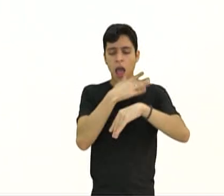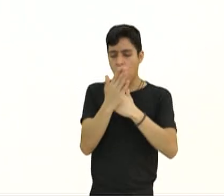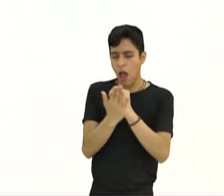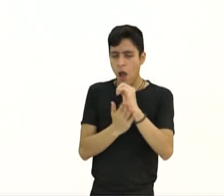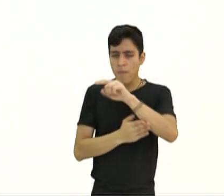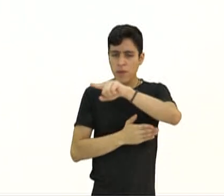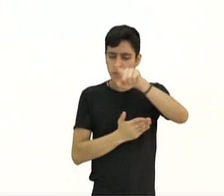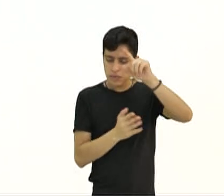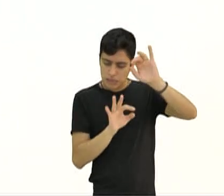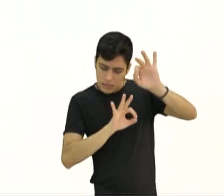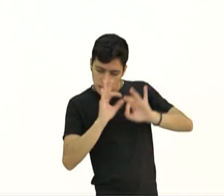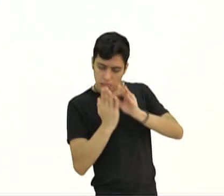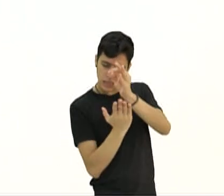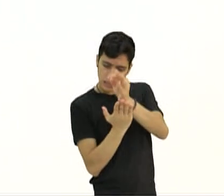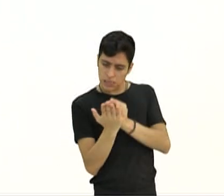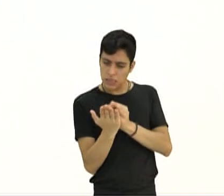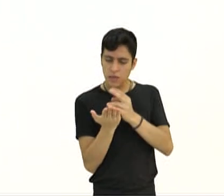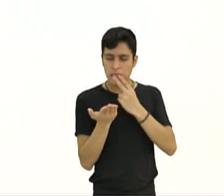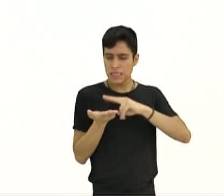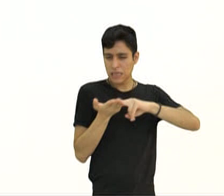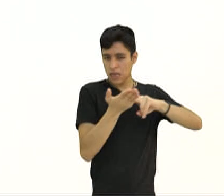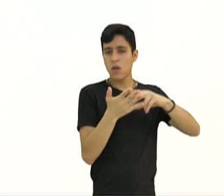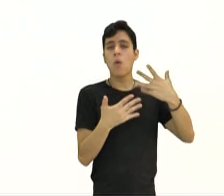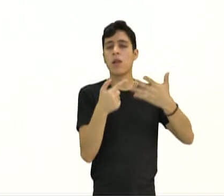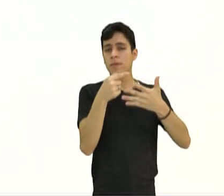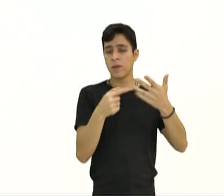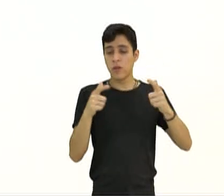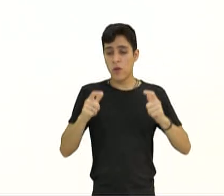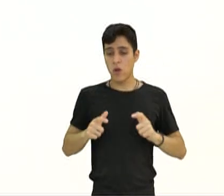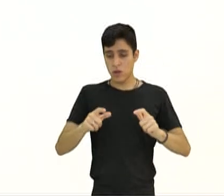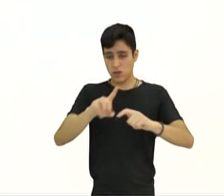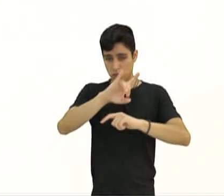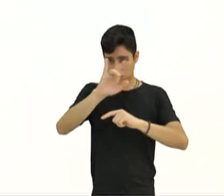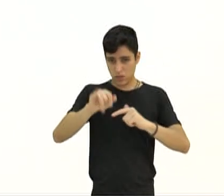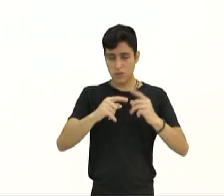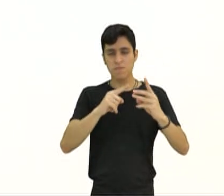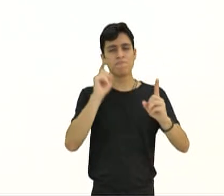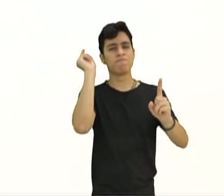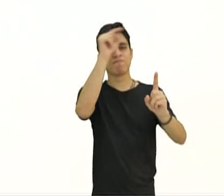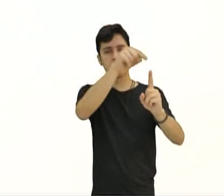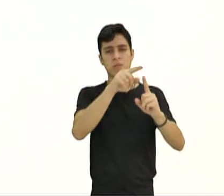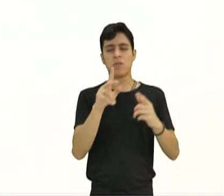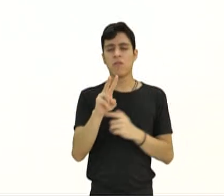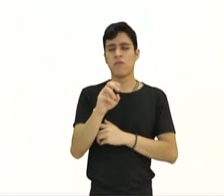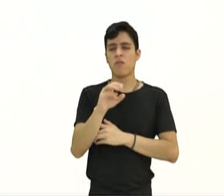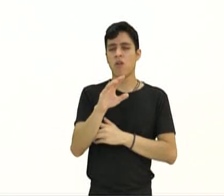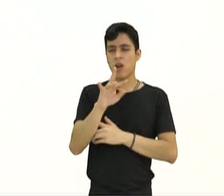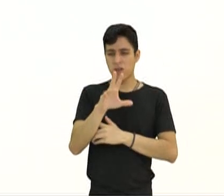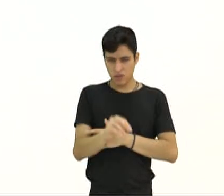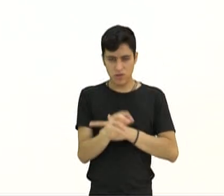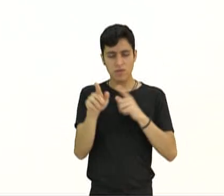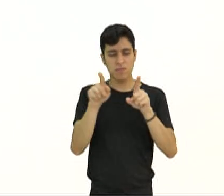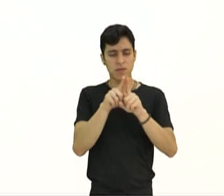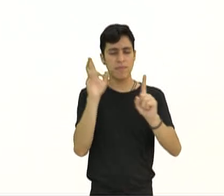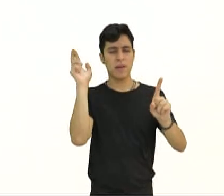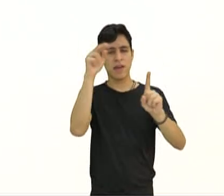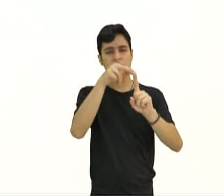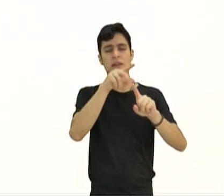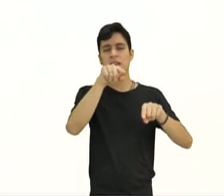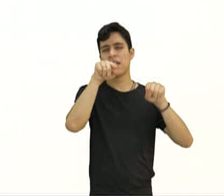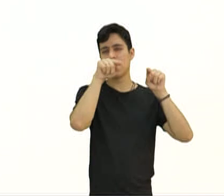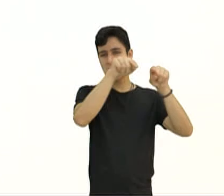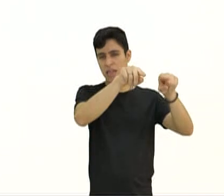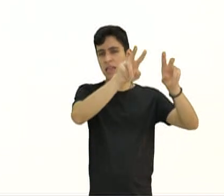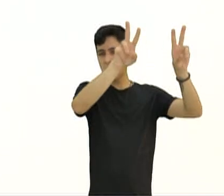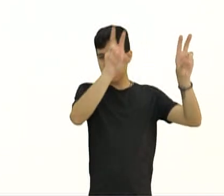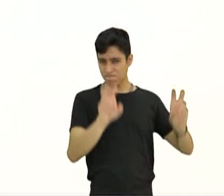do leitor com os elementos seguintes: local e data, destinatário, vocativo, referência à matéria e